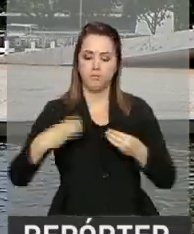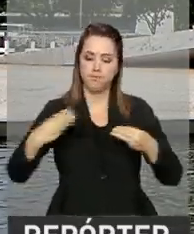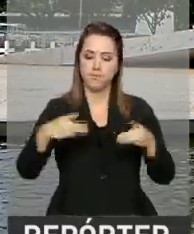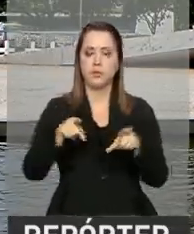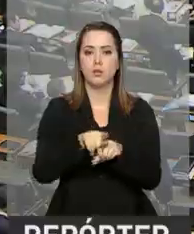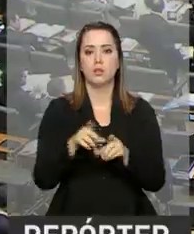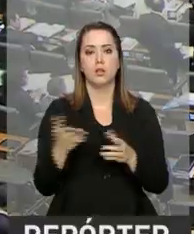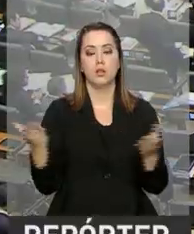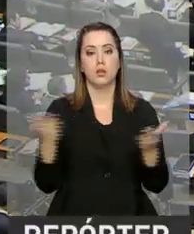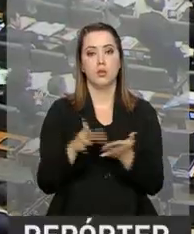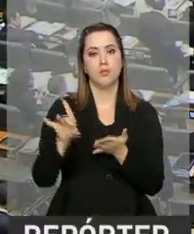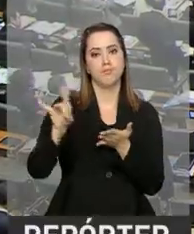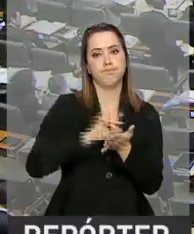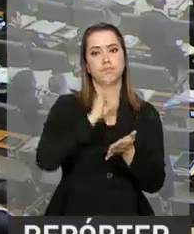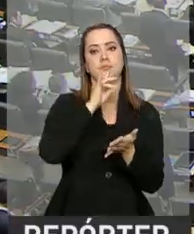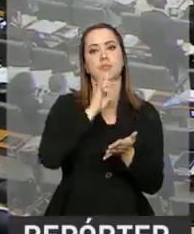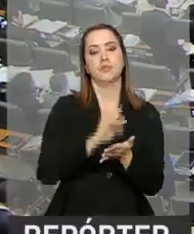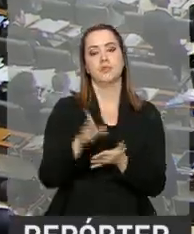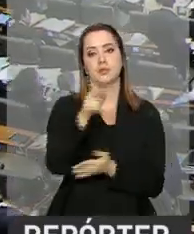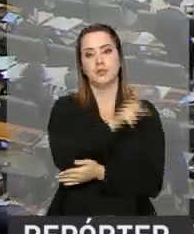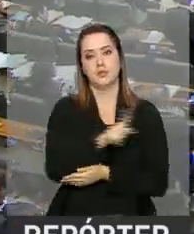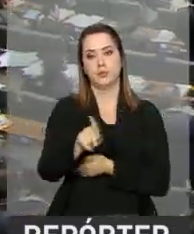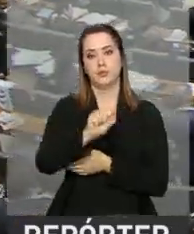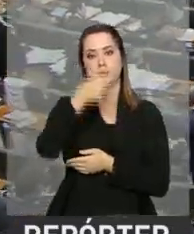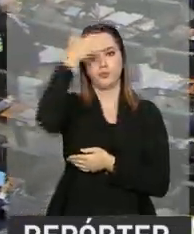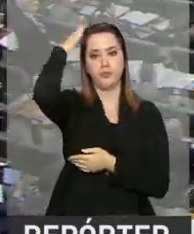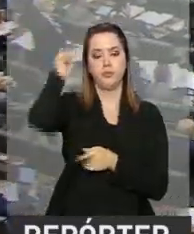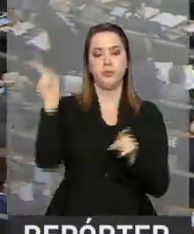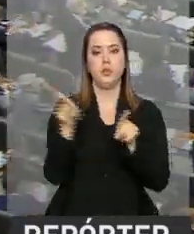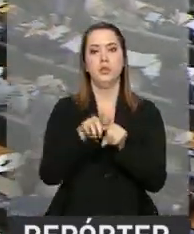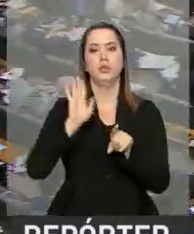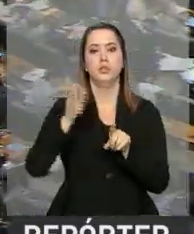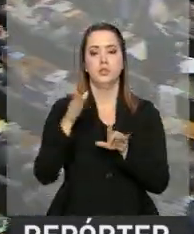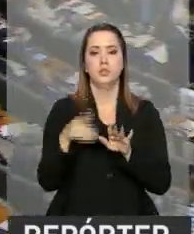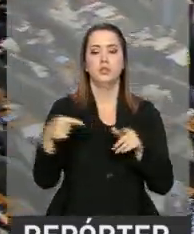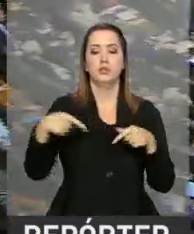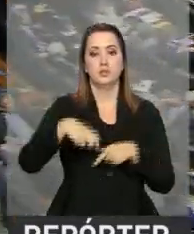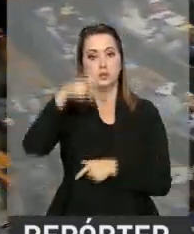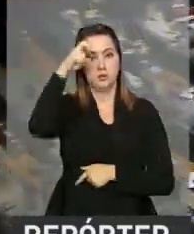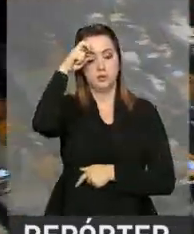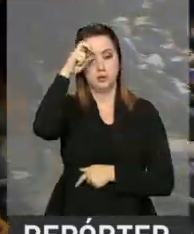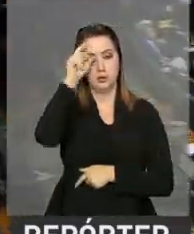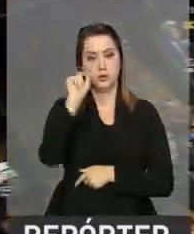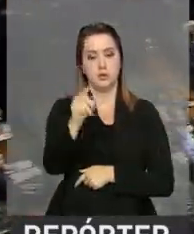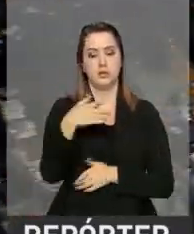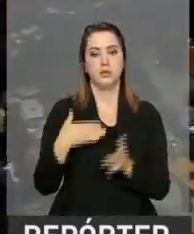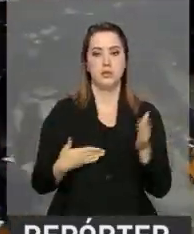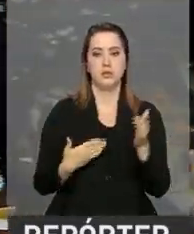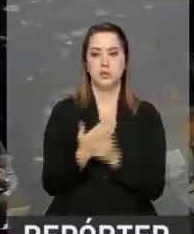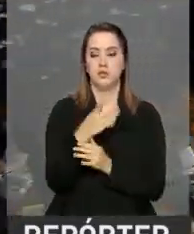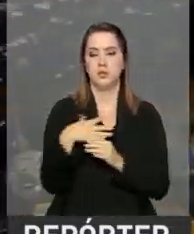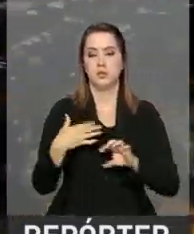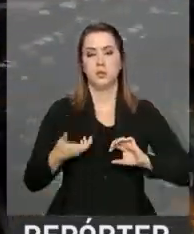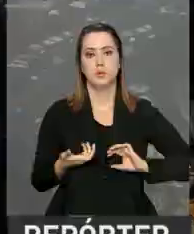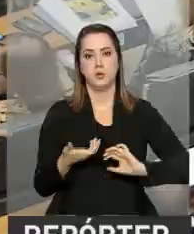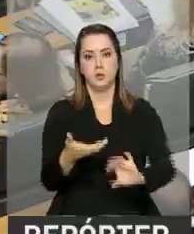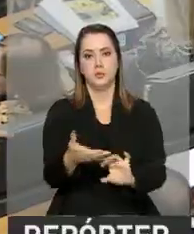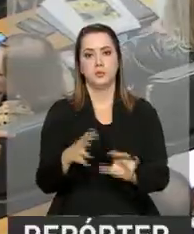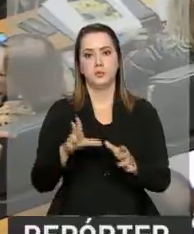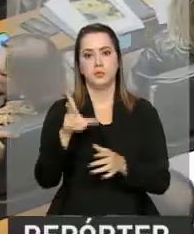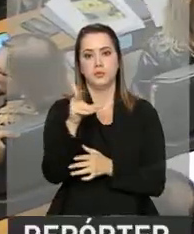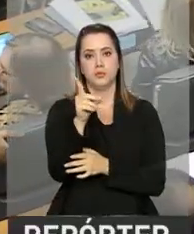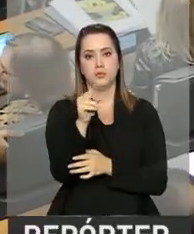presidencial e o que já está em vigor e também foi promulgado nessa quinta-feira pelo congresso nacional é a